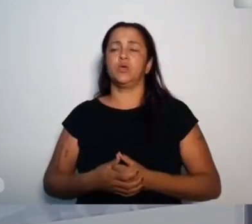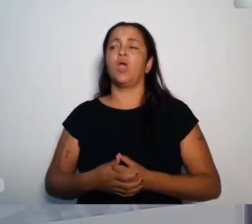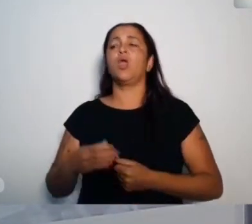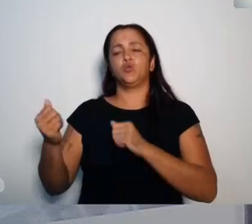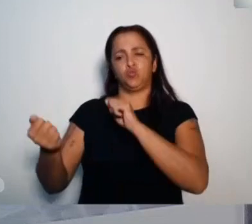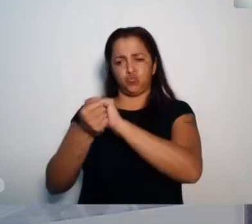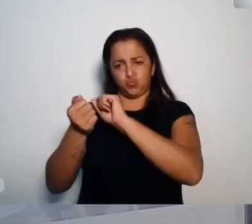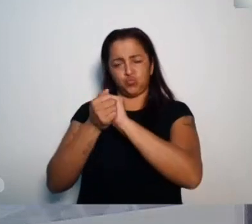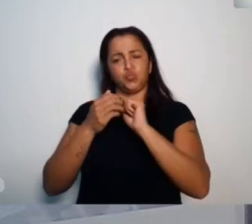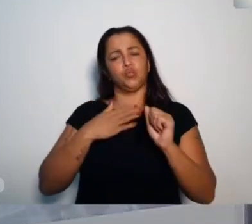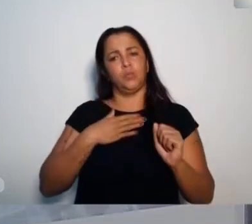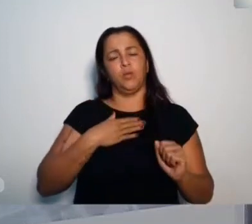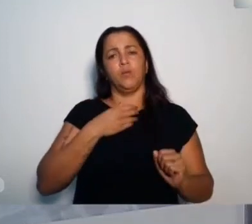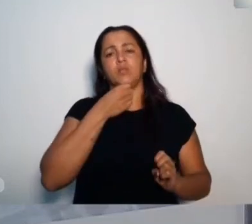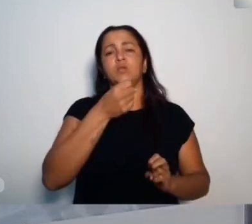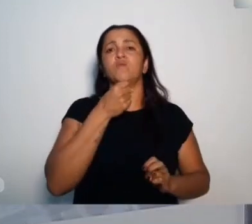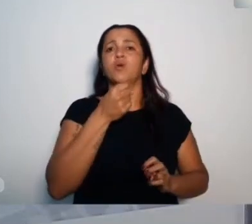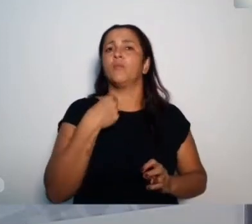porque